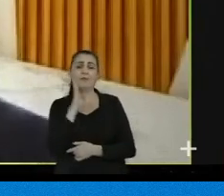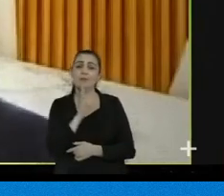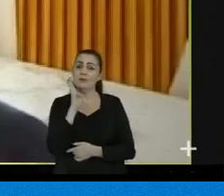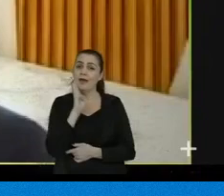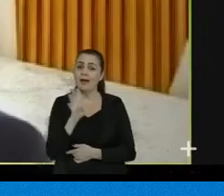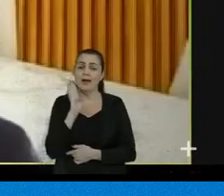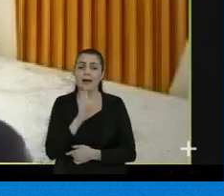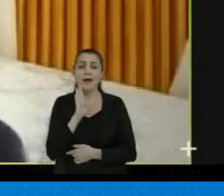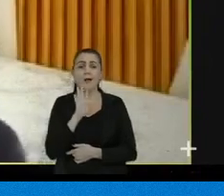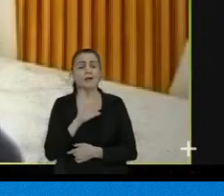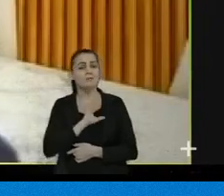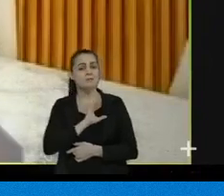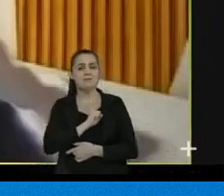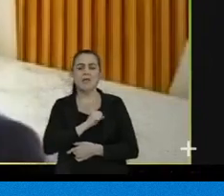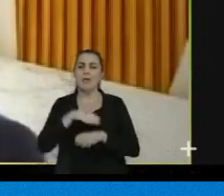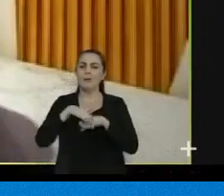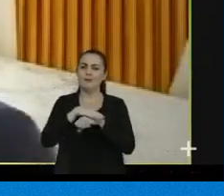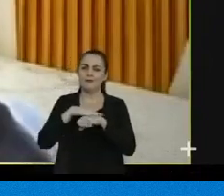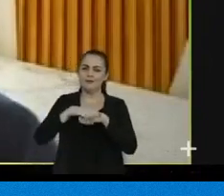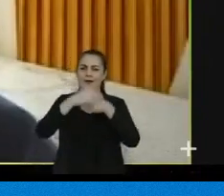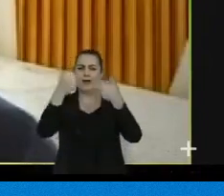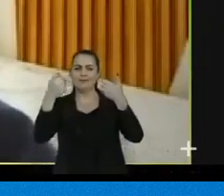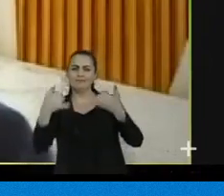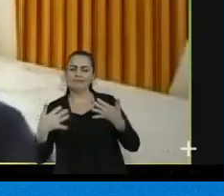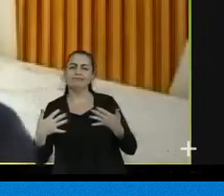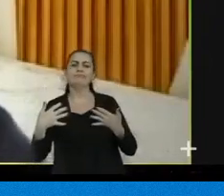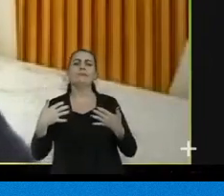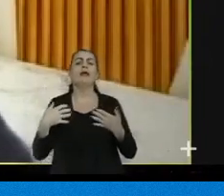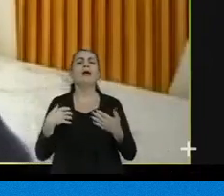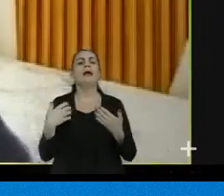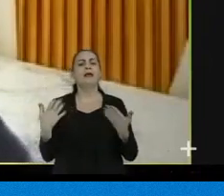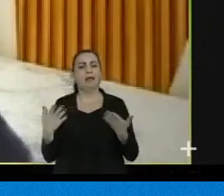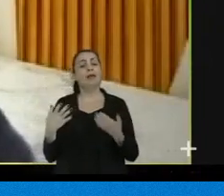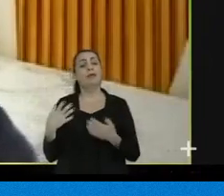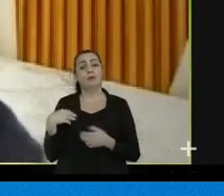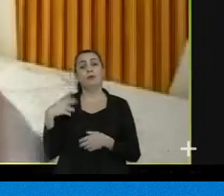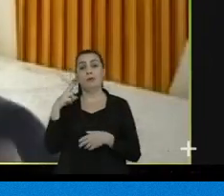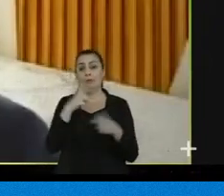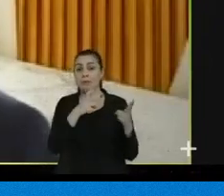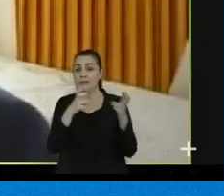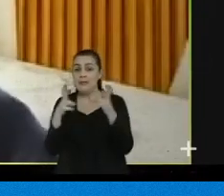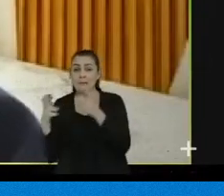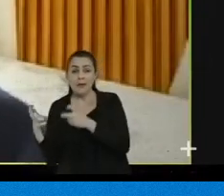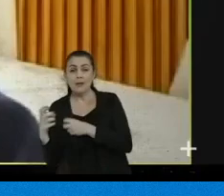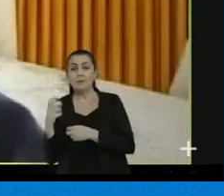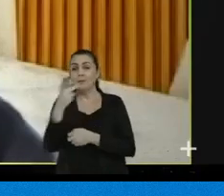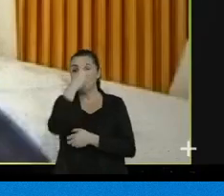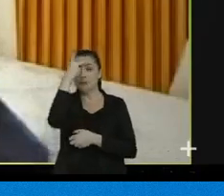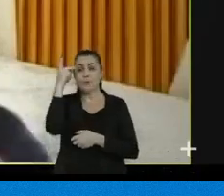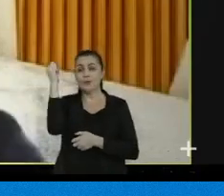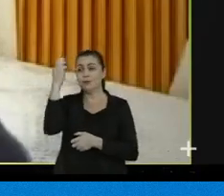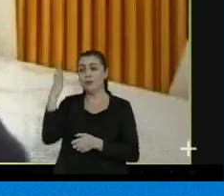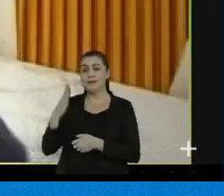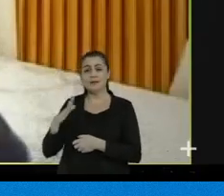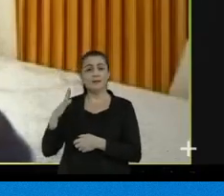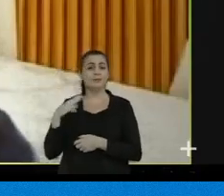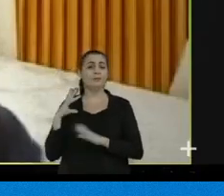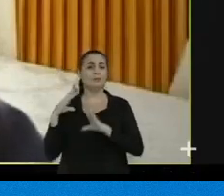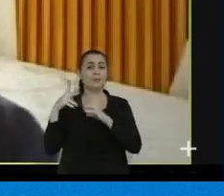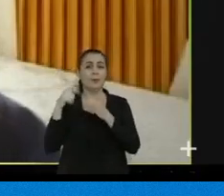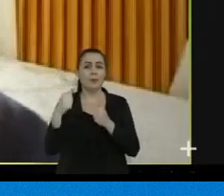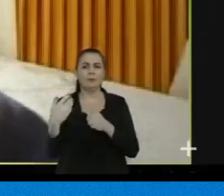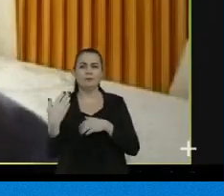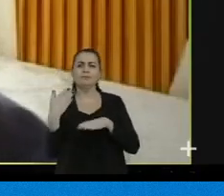Acho que agora que o evento é online, deve ter gente do Brasil inteiro participando. Então, foi um prazer imenso. Muito obrigada pelo espaço. Muito obrigado